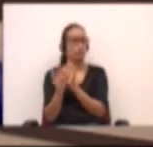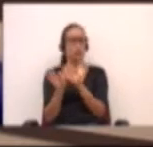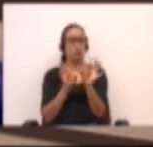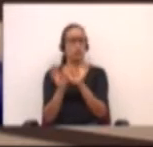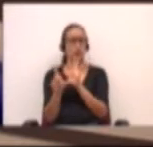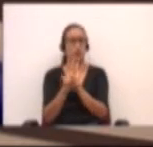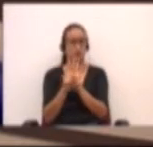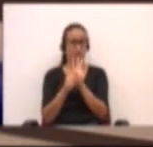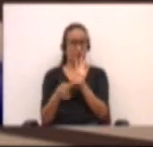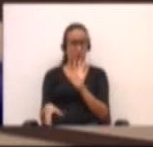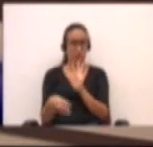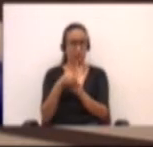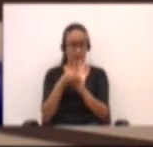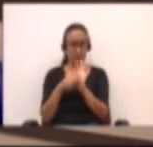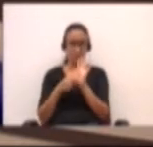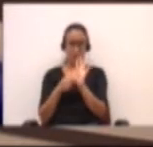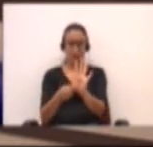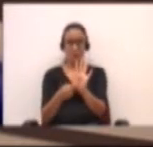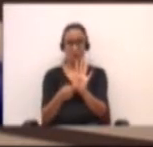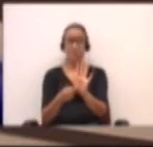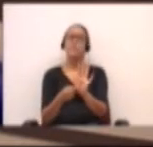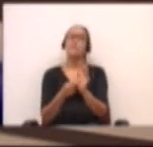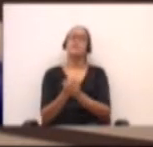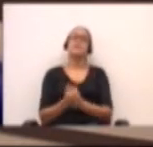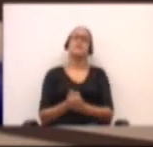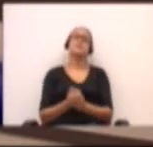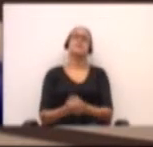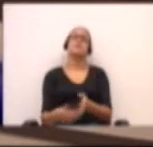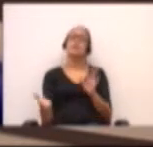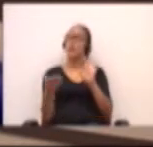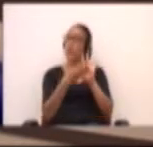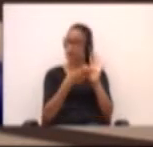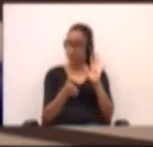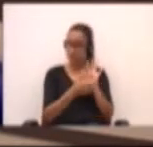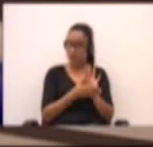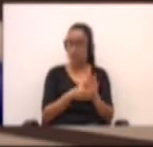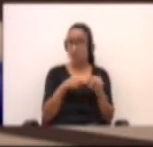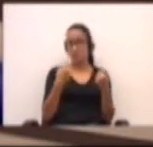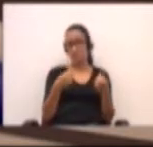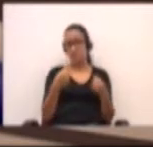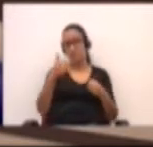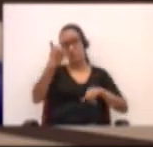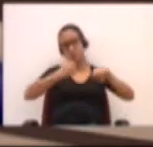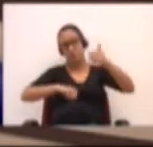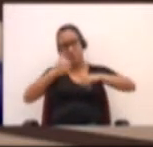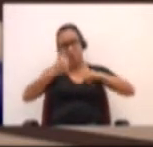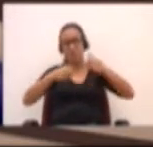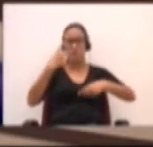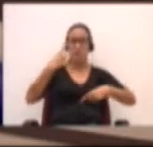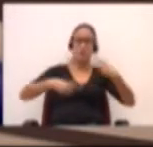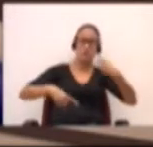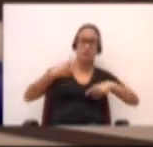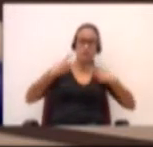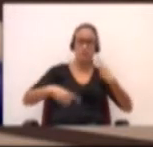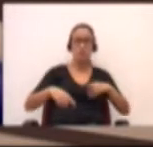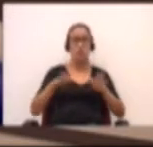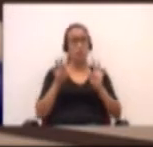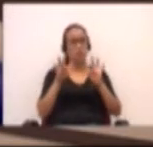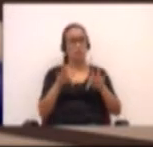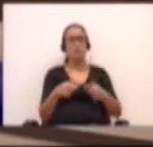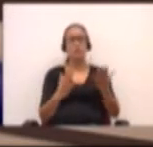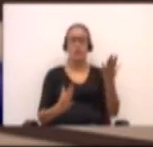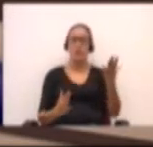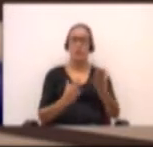apresentado. Solicitamos que a presente proposta de lei complementar seja apreciada, discutida e, ao final, aprovada pelos